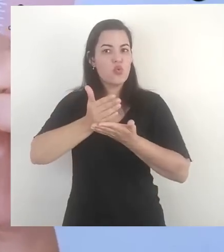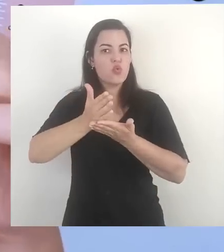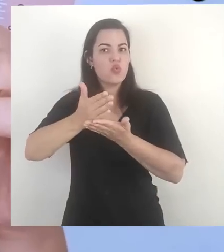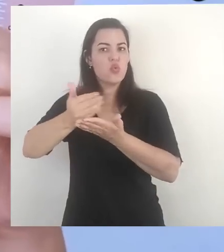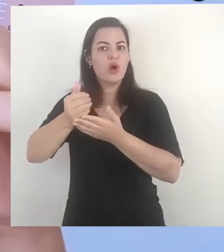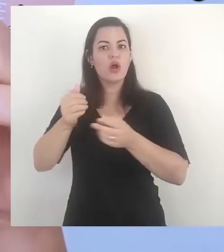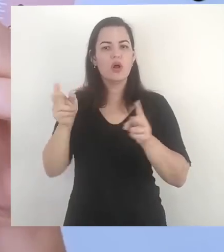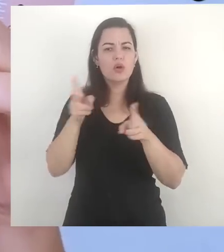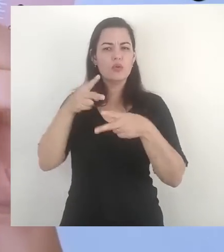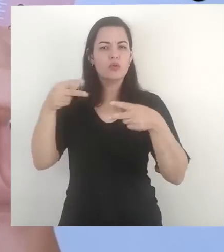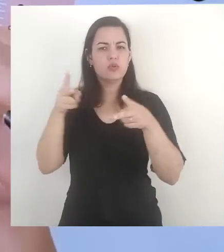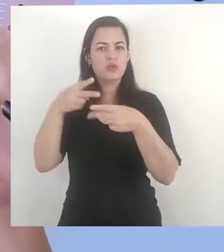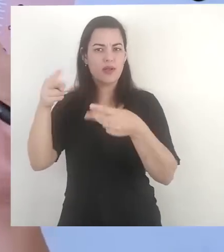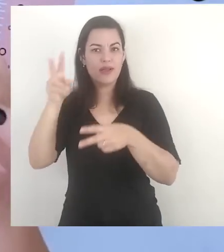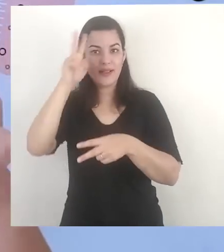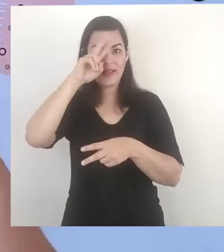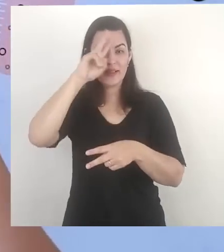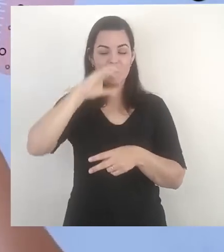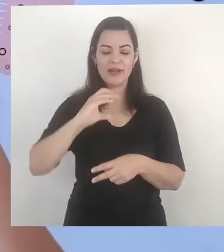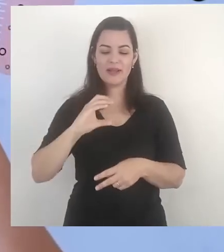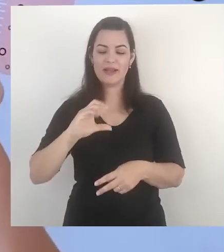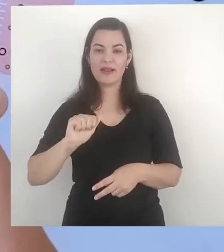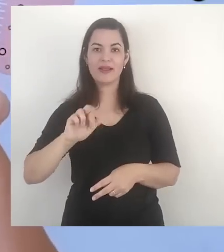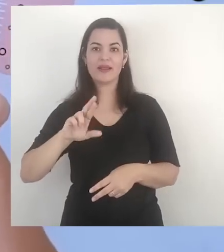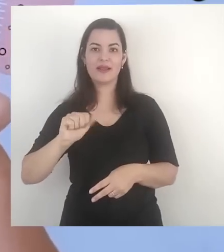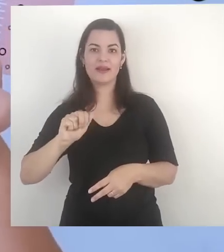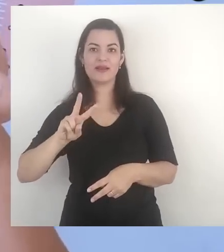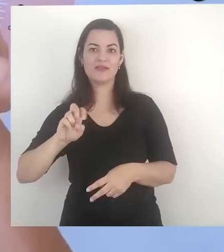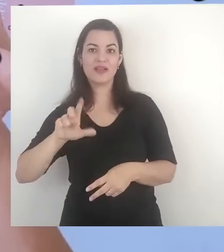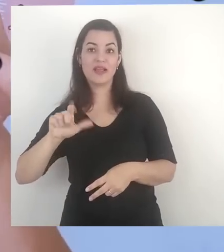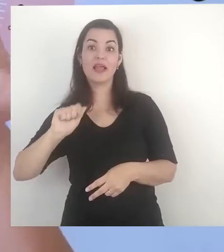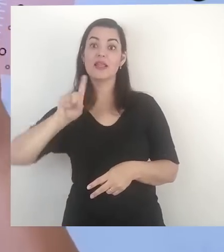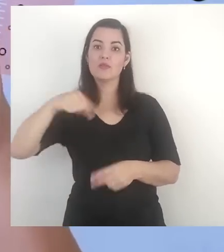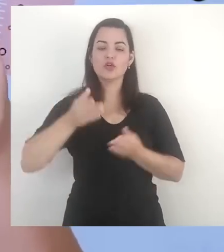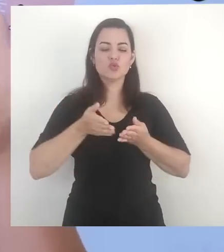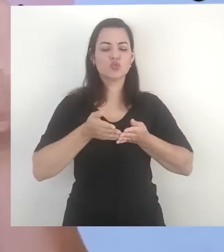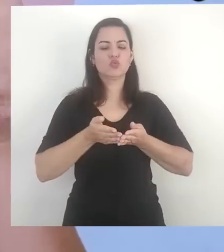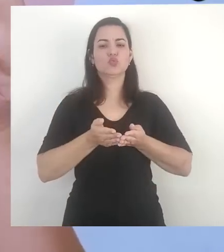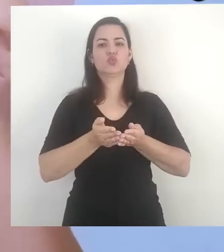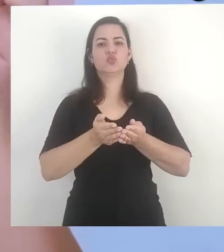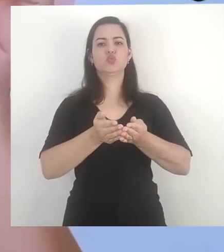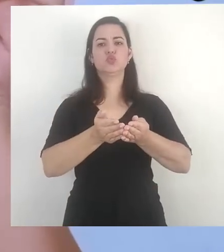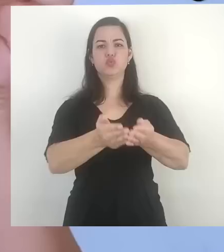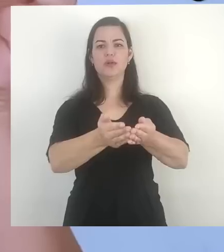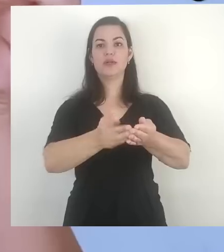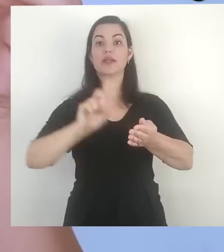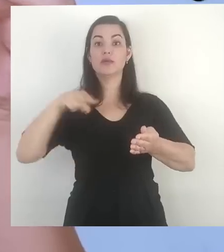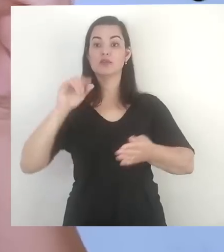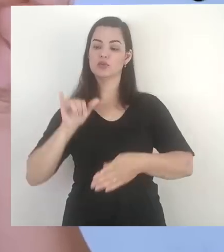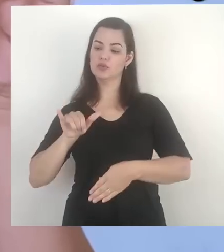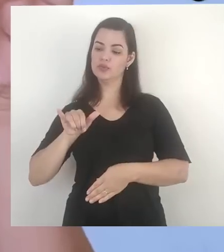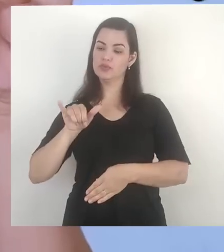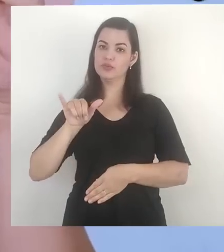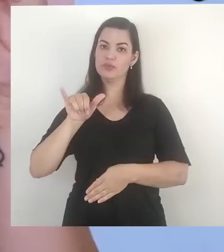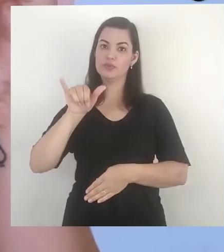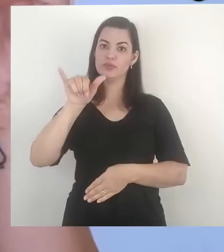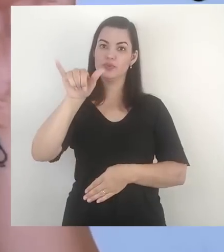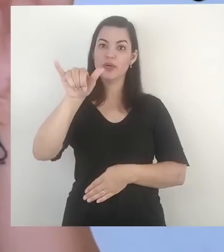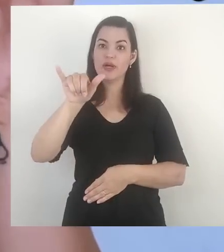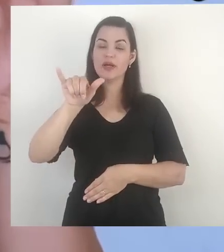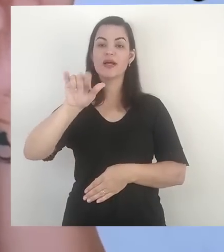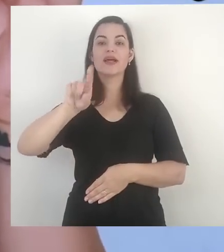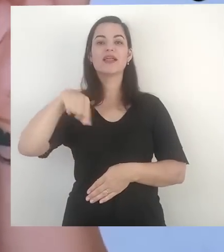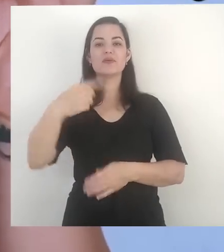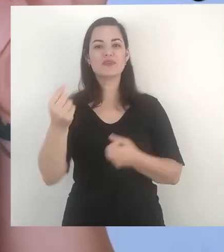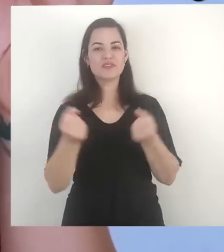as caravelas. Depois ele colocou os navios. Depois ele colocou o avião. Chegou no